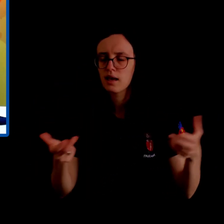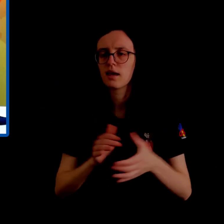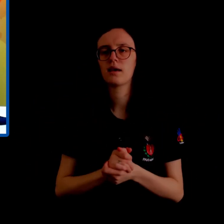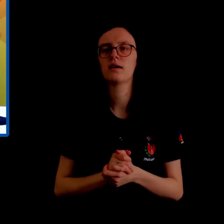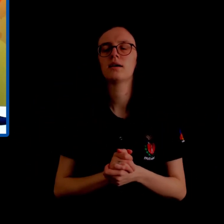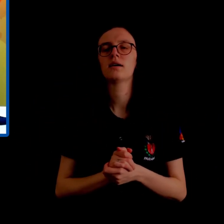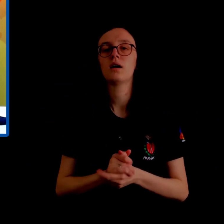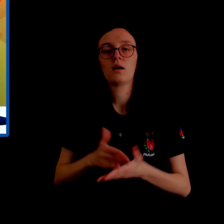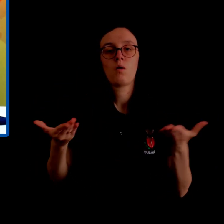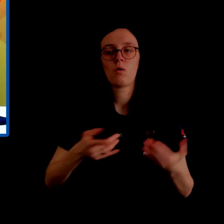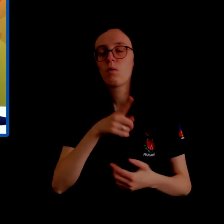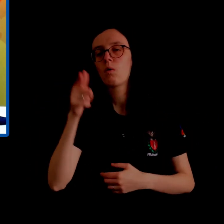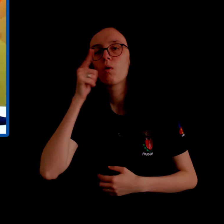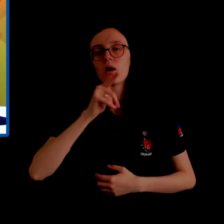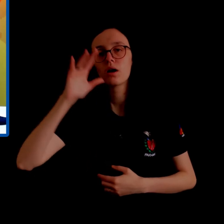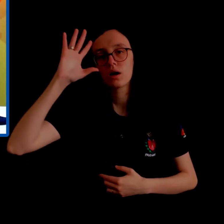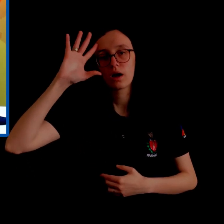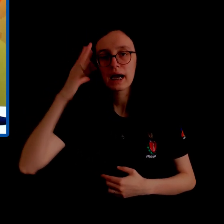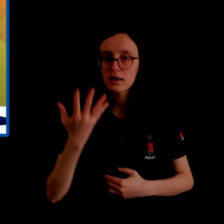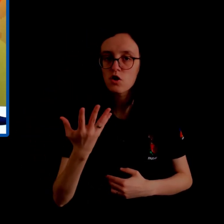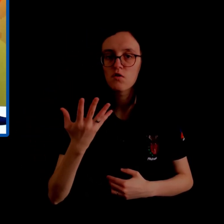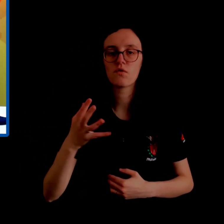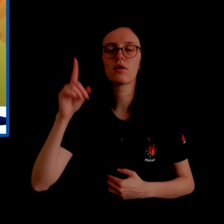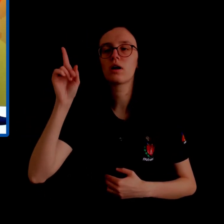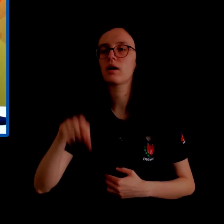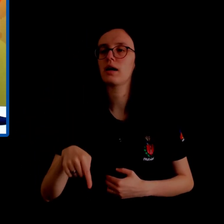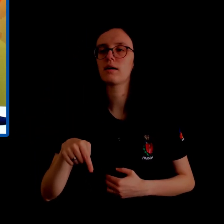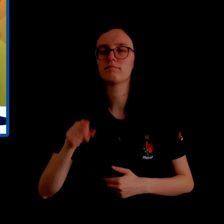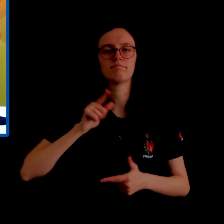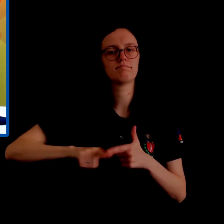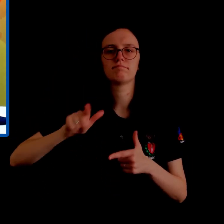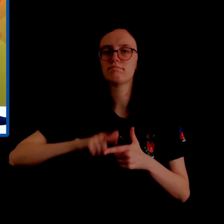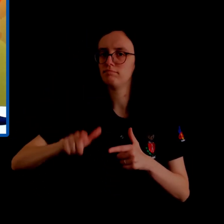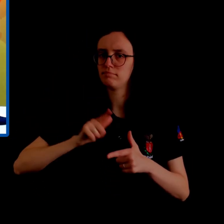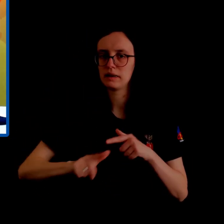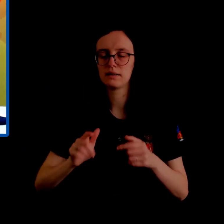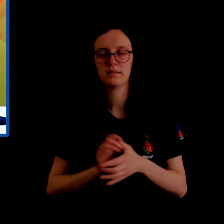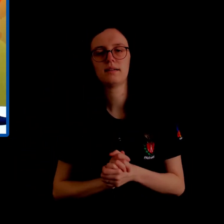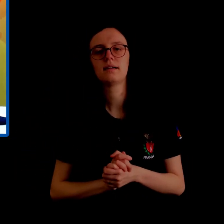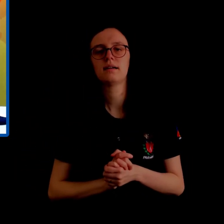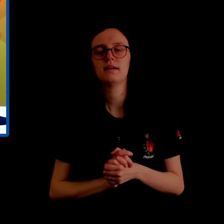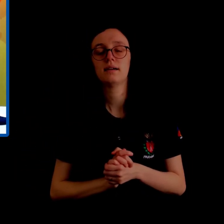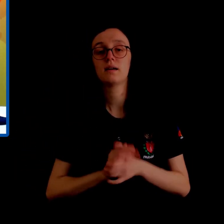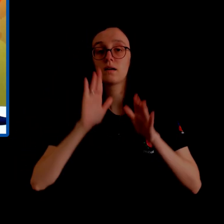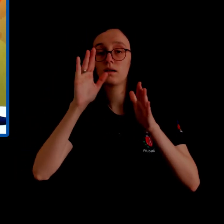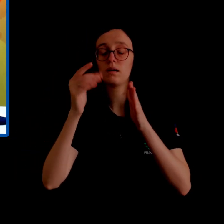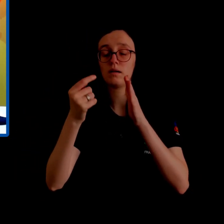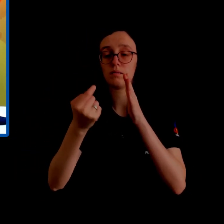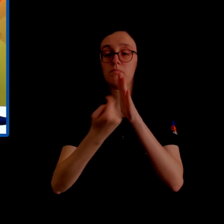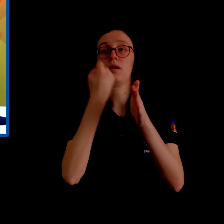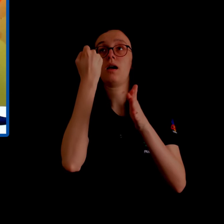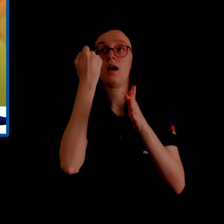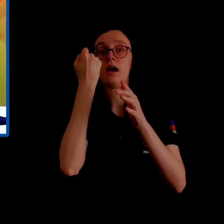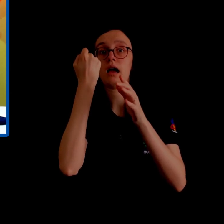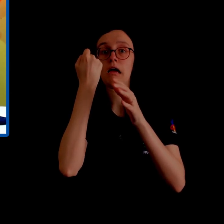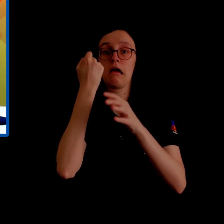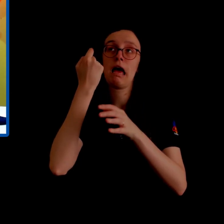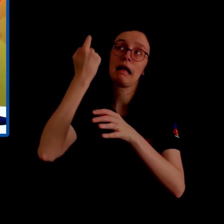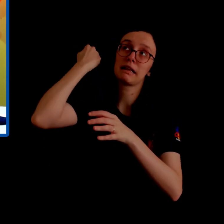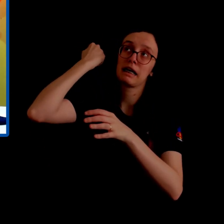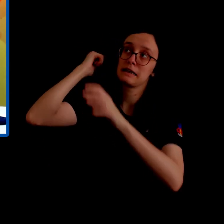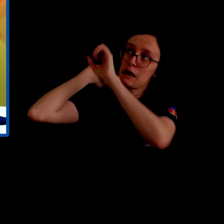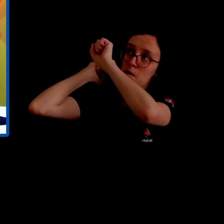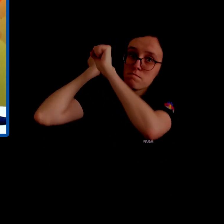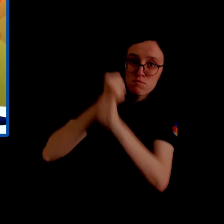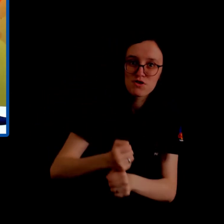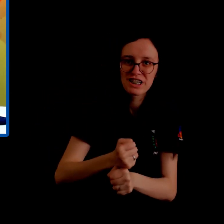hoje eles conseguem resolver a maior parte dos problemas, tá certo? Uma pergunta aqui que ficou para trás, que era em relação a